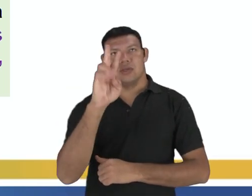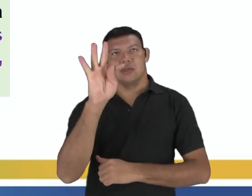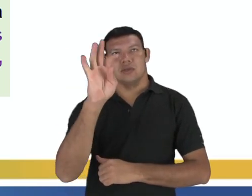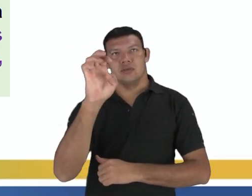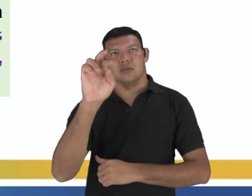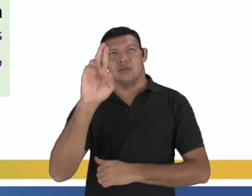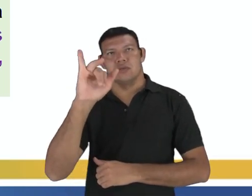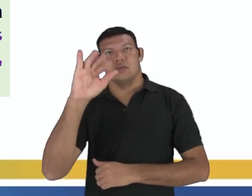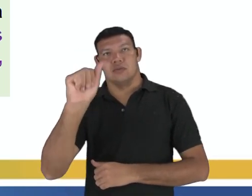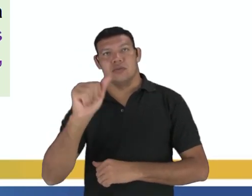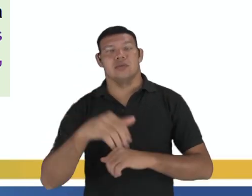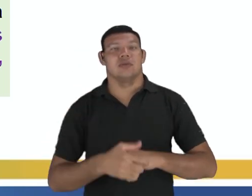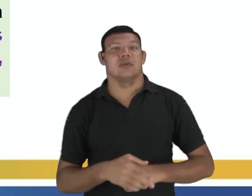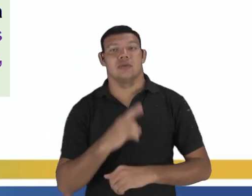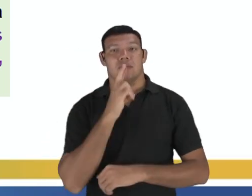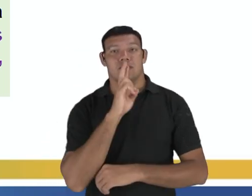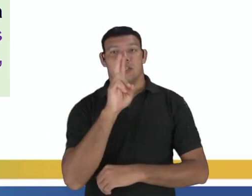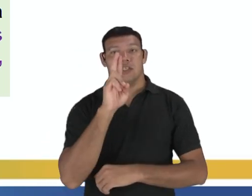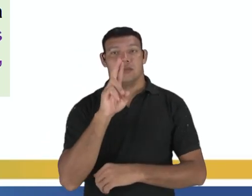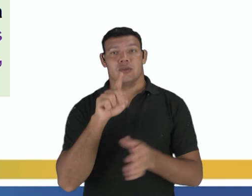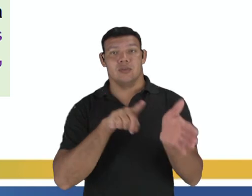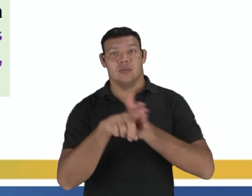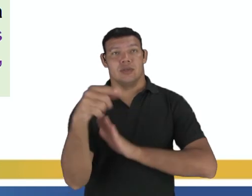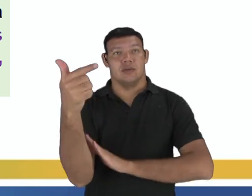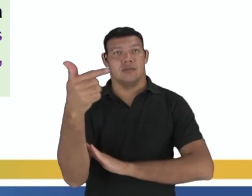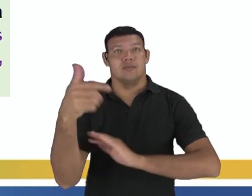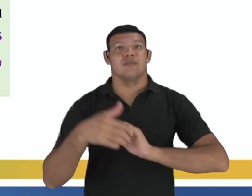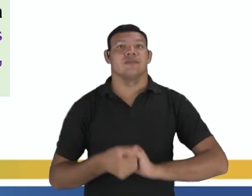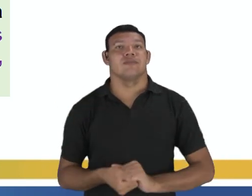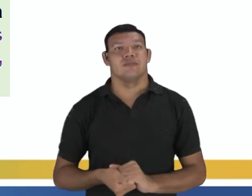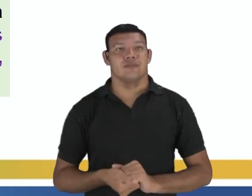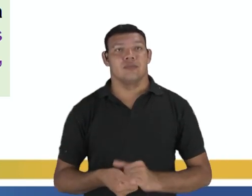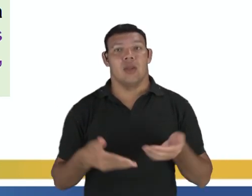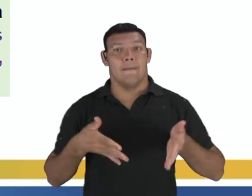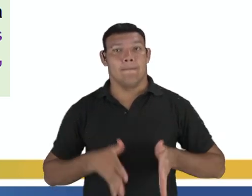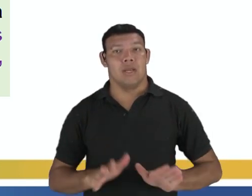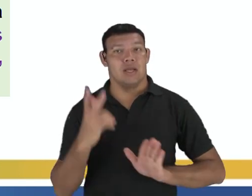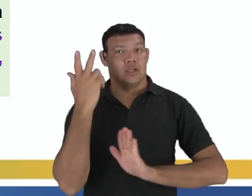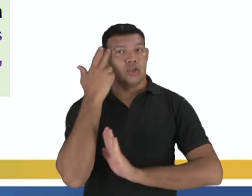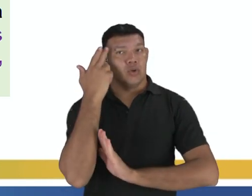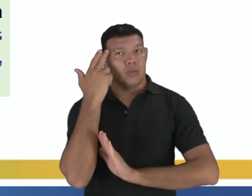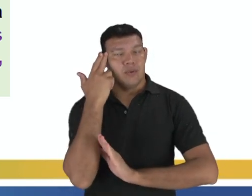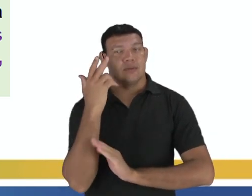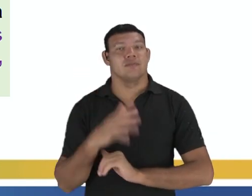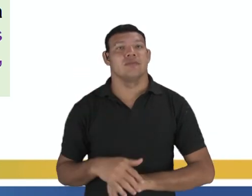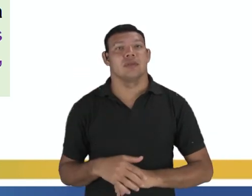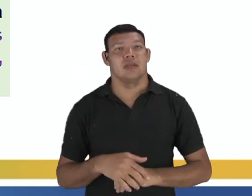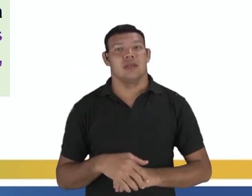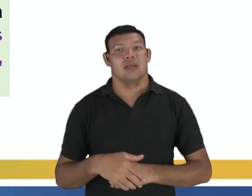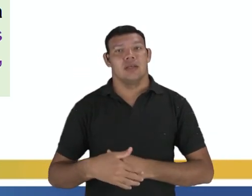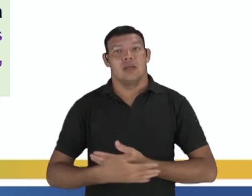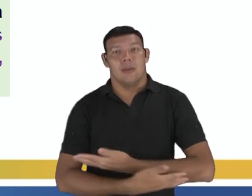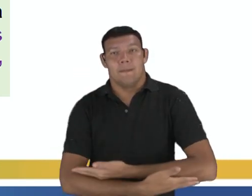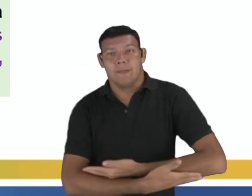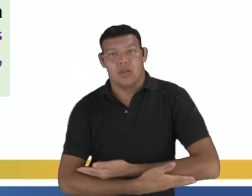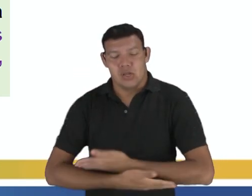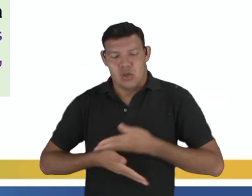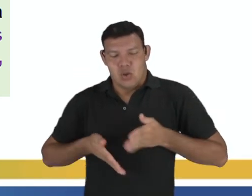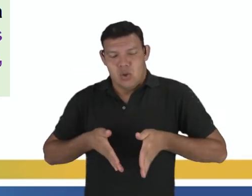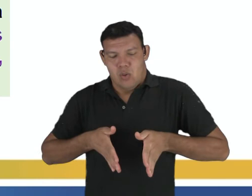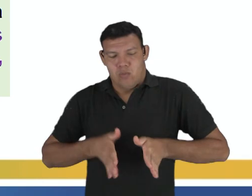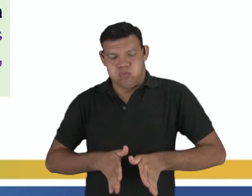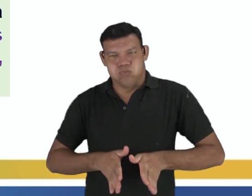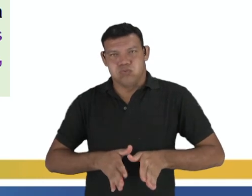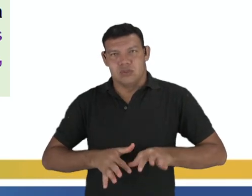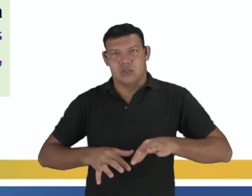quais as diferenças entre parto normal e cesárea Essa é moleza né no parto normal o bebê sai esse com taneamente